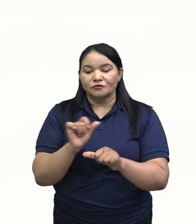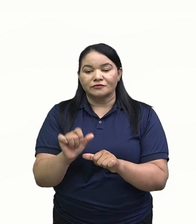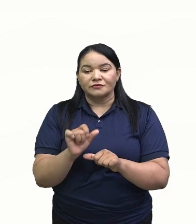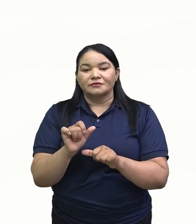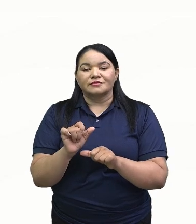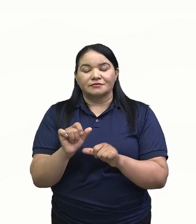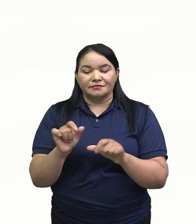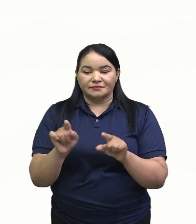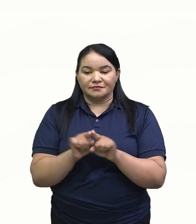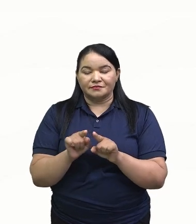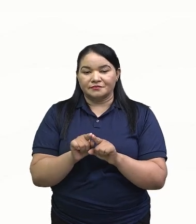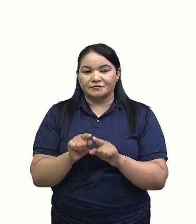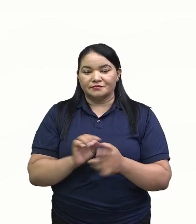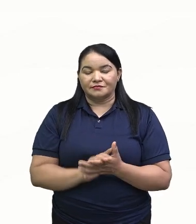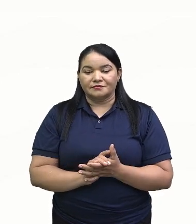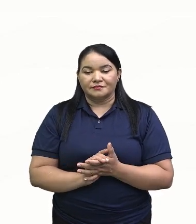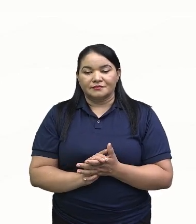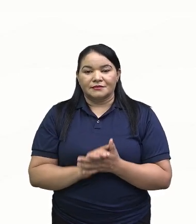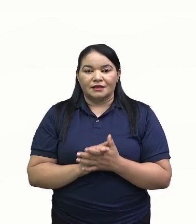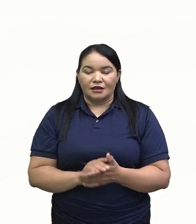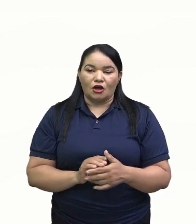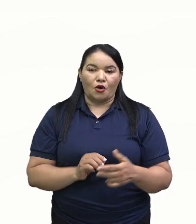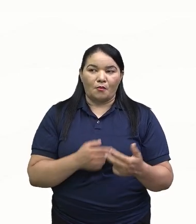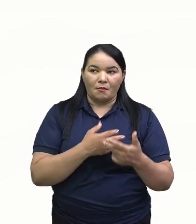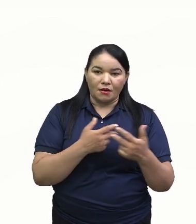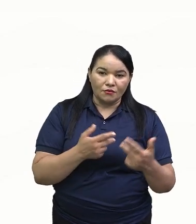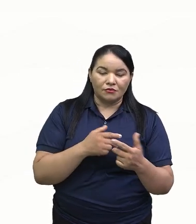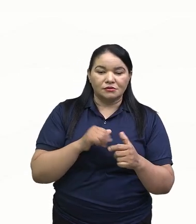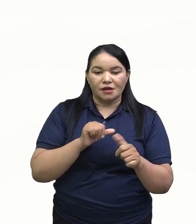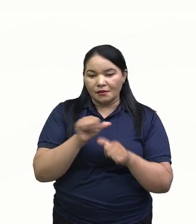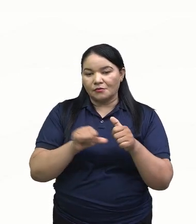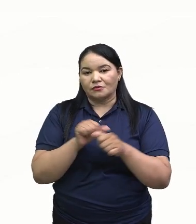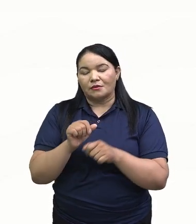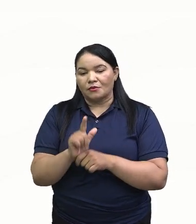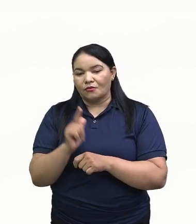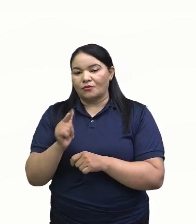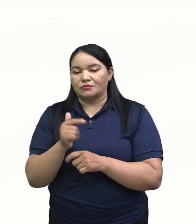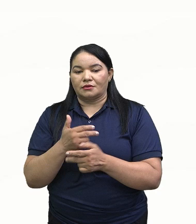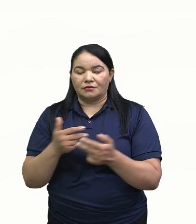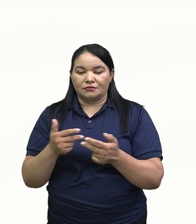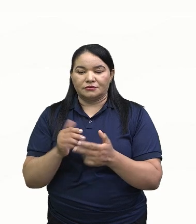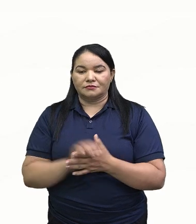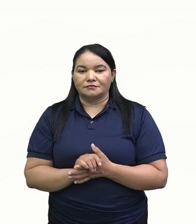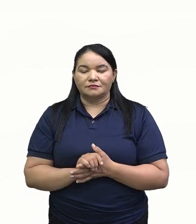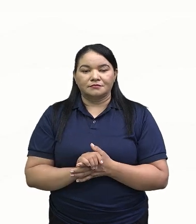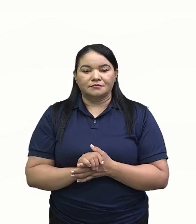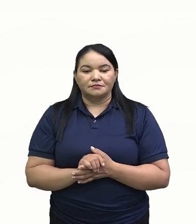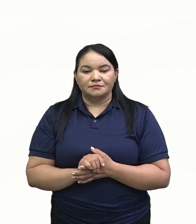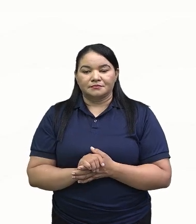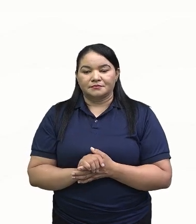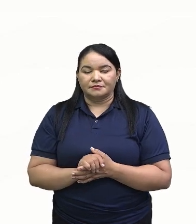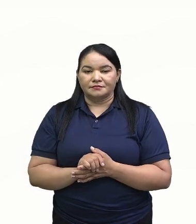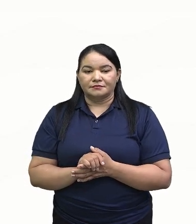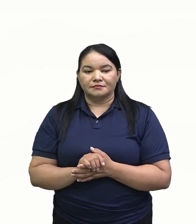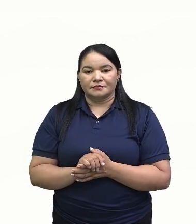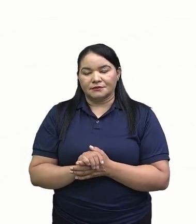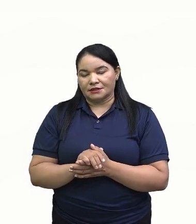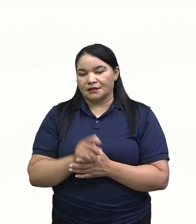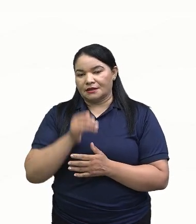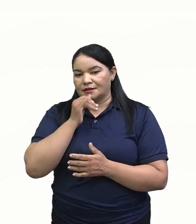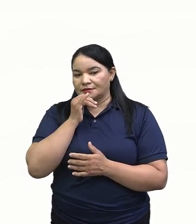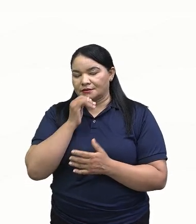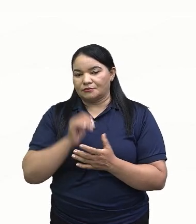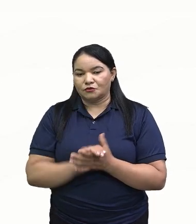você transforma de uma coisa para outra, ou seja, muda-se de uma célula para outra, por exemplo, na química,